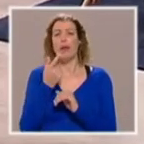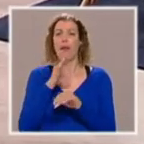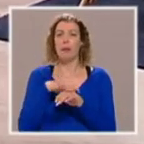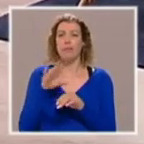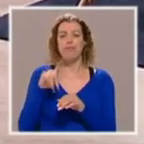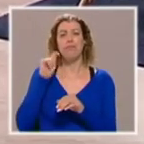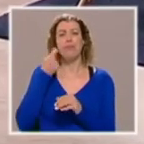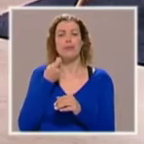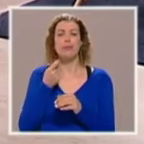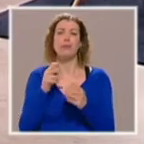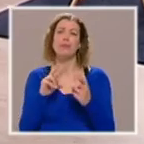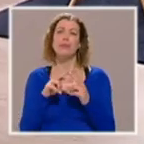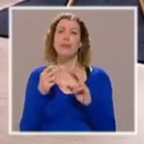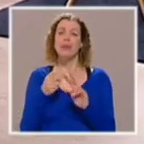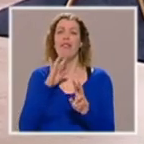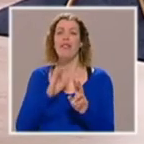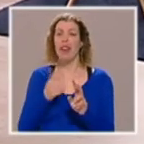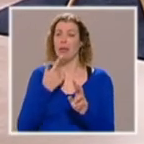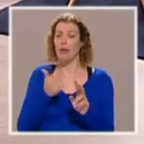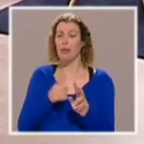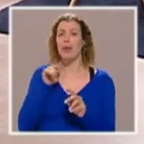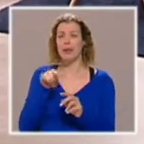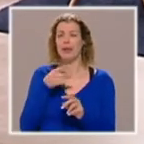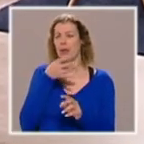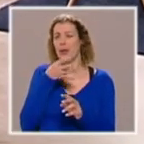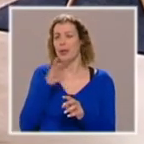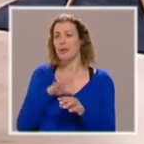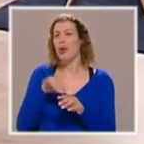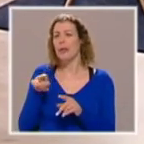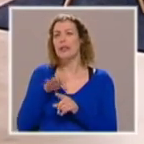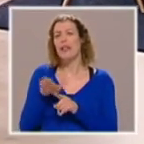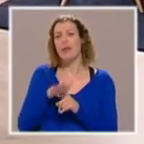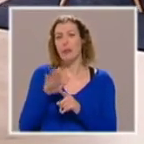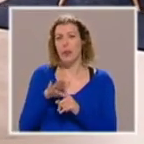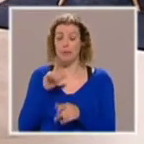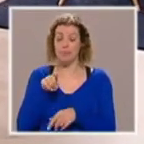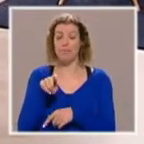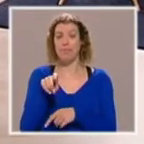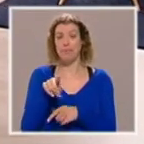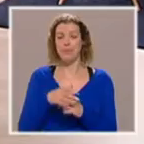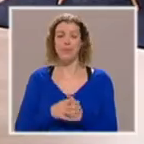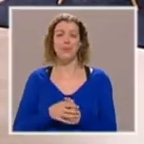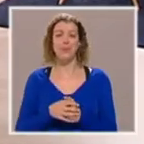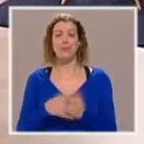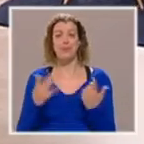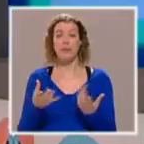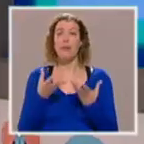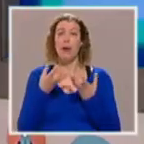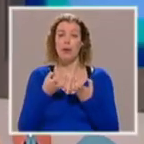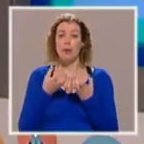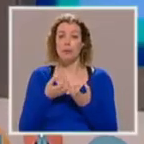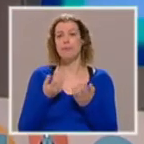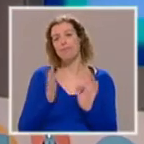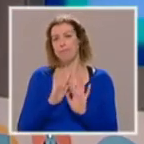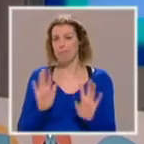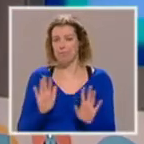de infertilidade, a influência daquilo que acabei de referir relativamente aos espermatozoides. Dos testículos, agora, ficamos só